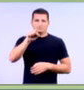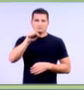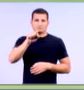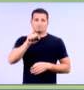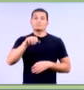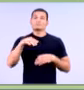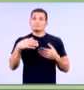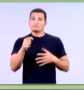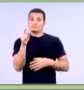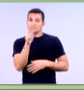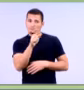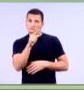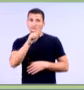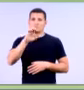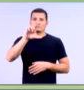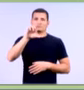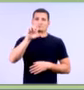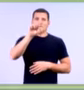são eles.